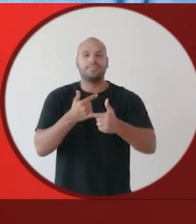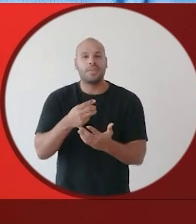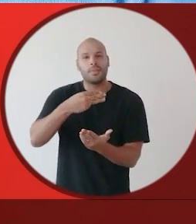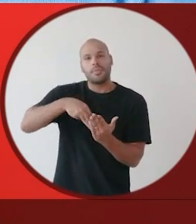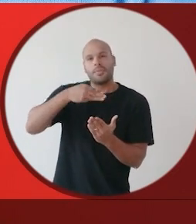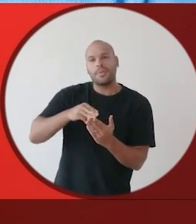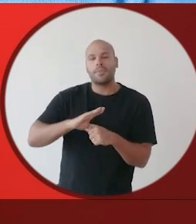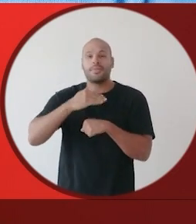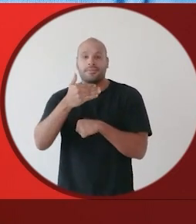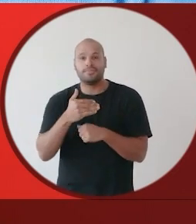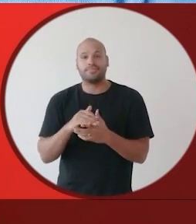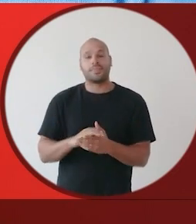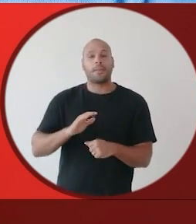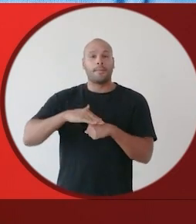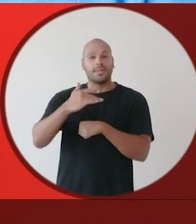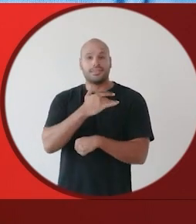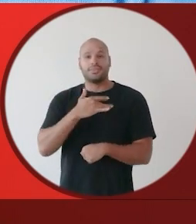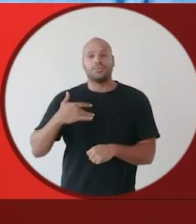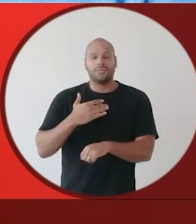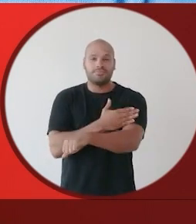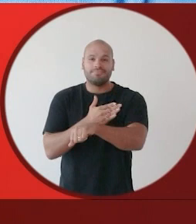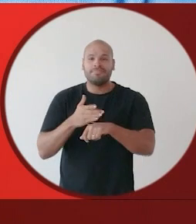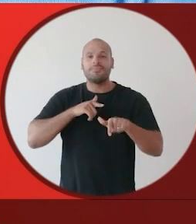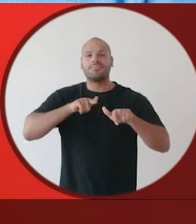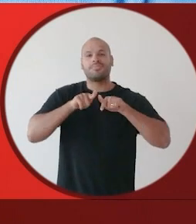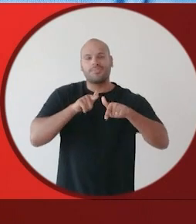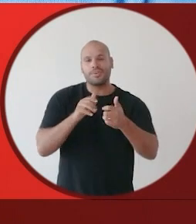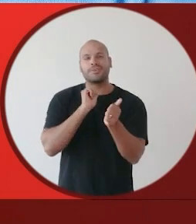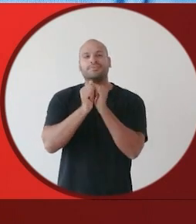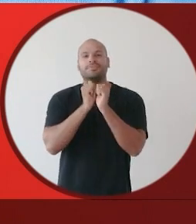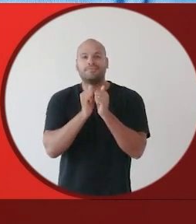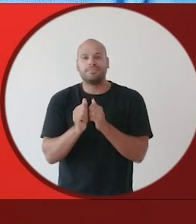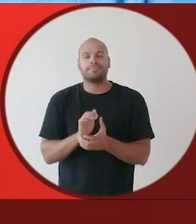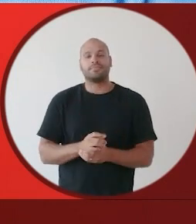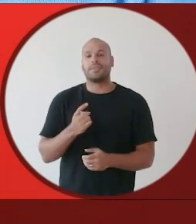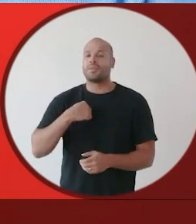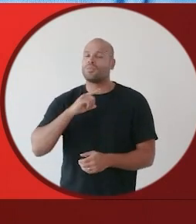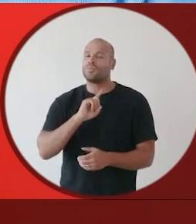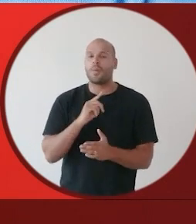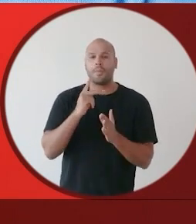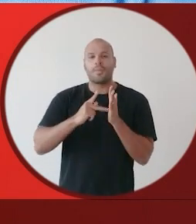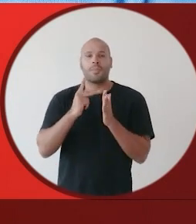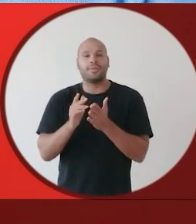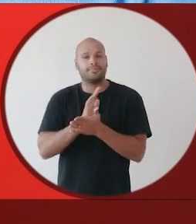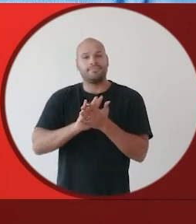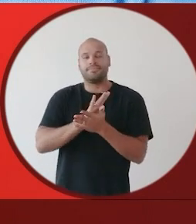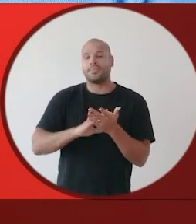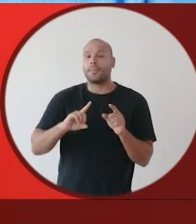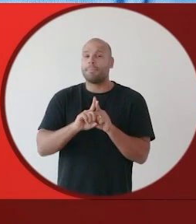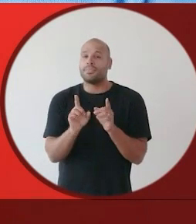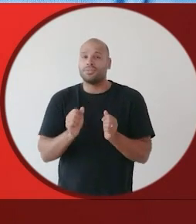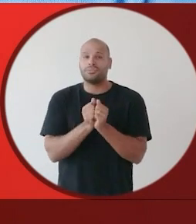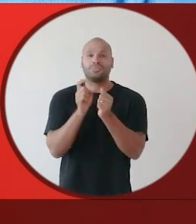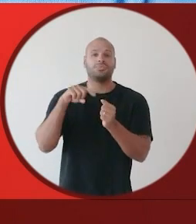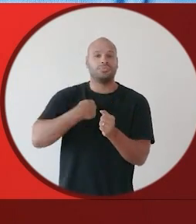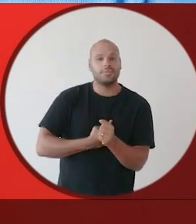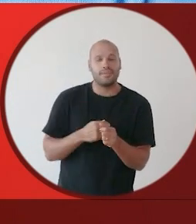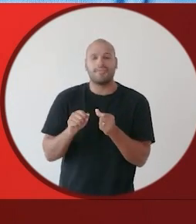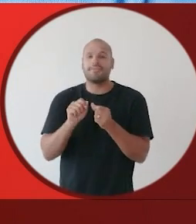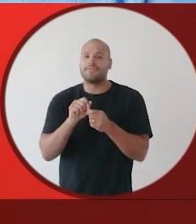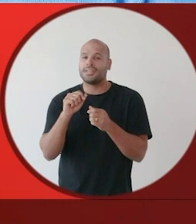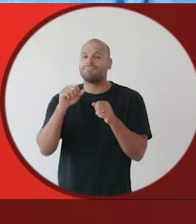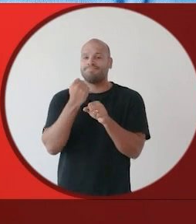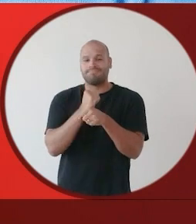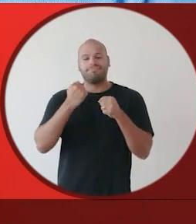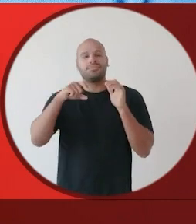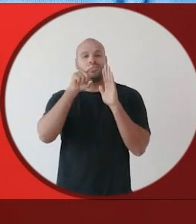Maranhão melhor. Lutaremos por mais saúde, educação, emprego, esporte e lazer. Não estou aqui para prometer nada, mas juntos faremos